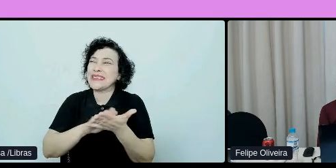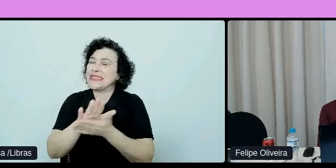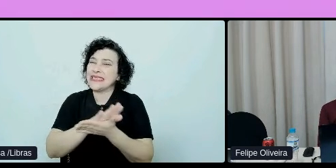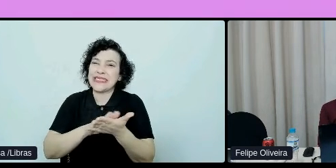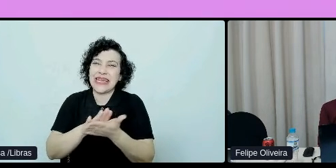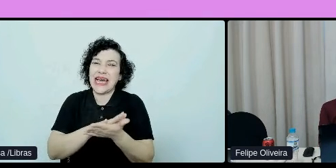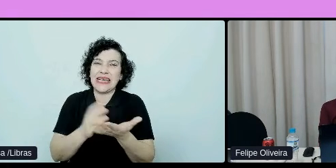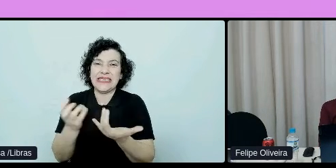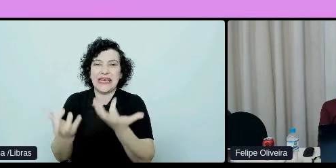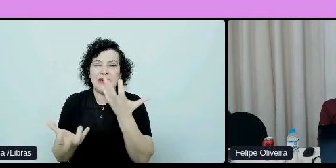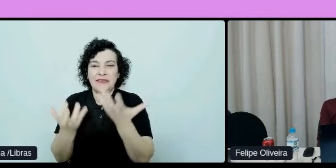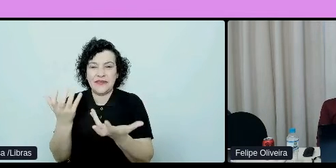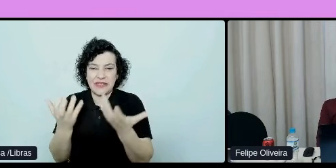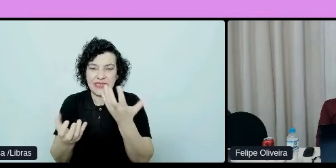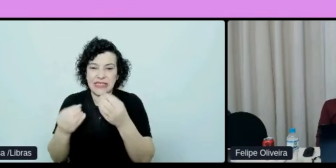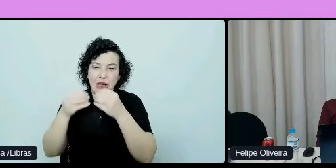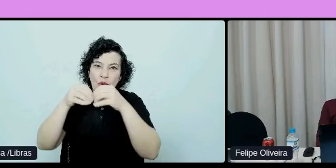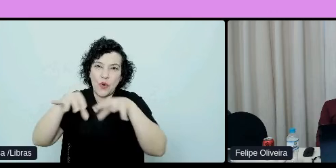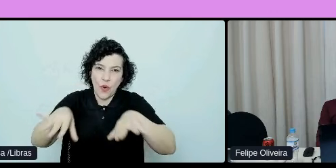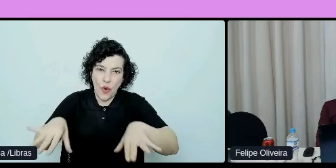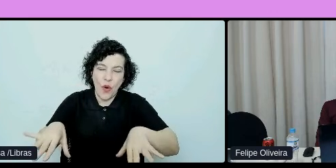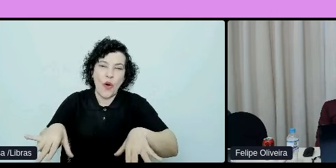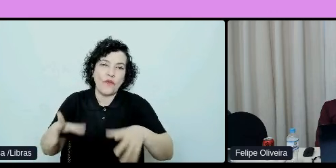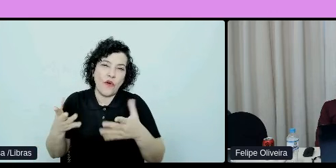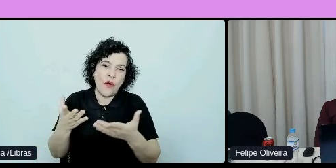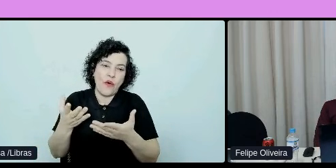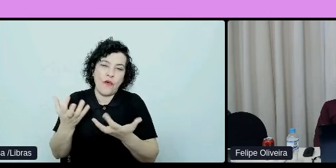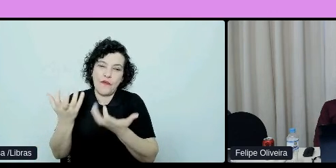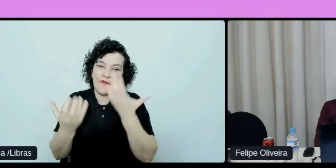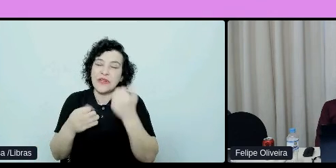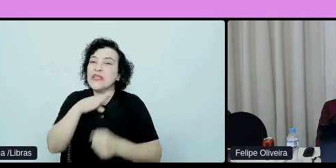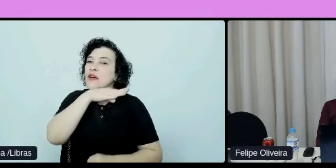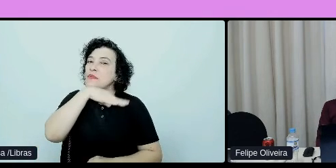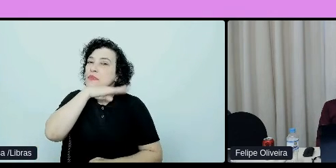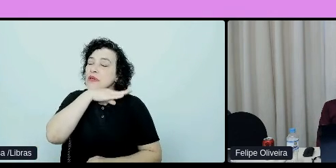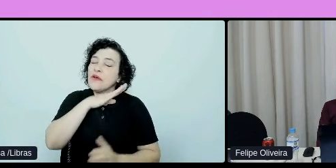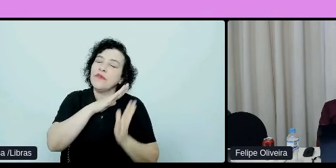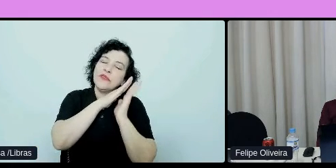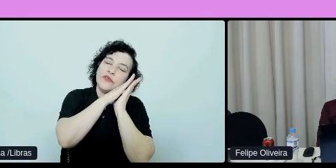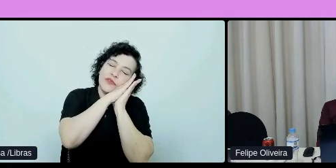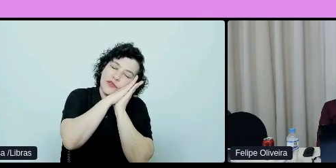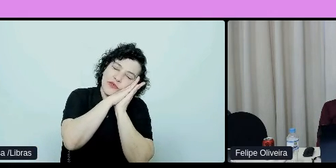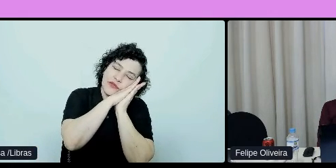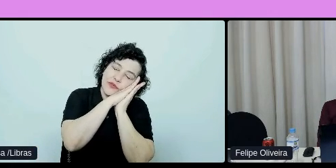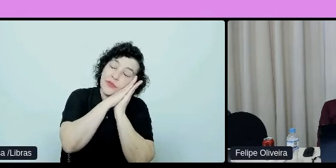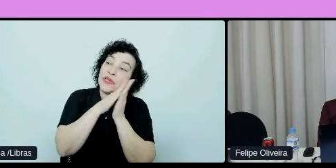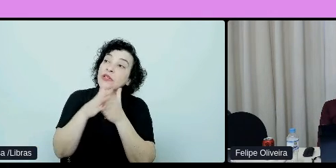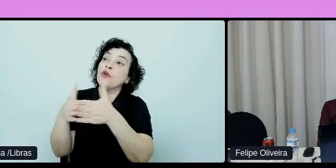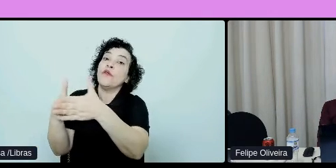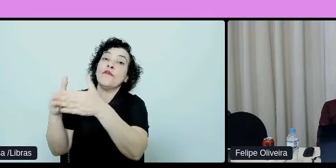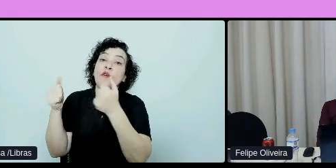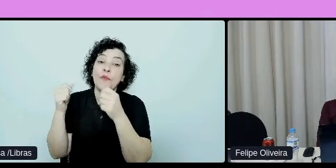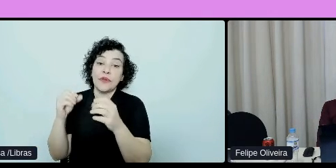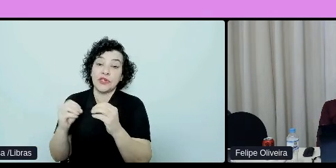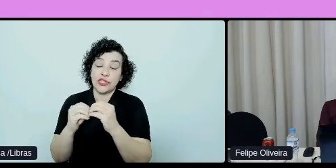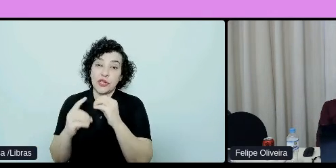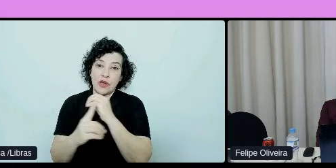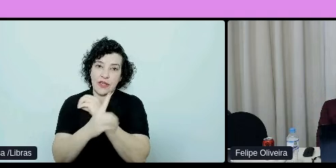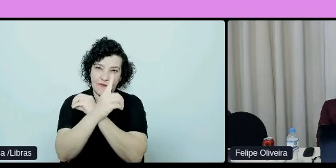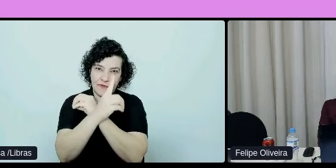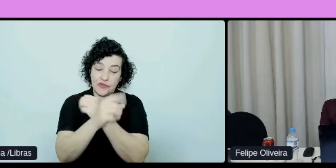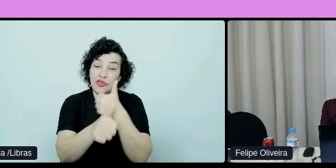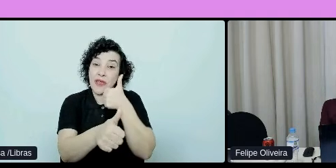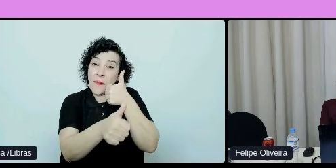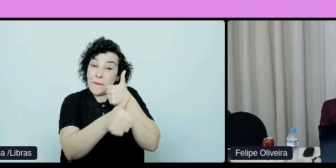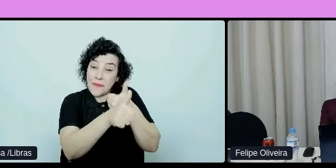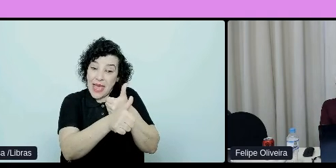ovo, fazer um bacon, nada disso em casa. Ou se eu já tô dormindo, vou pedir um iFood, tipo, não vai comer isso na sala perto do quarto, porque eu vou